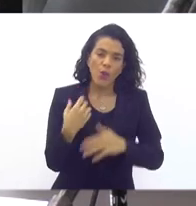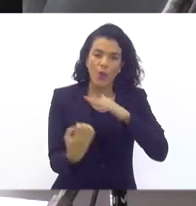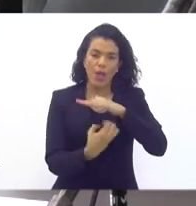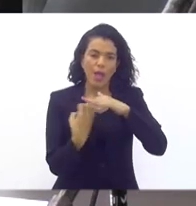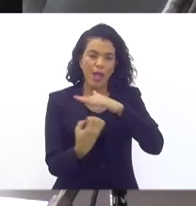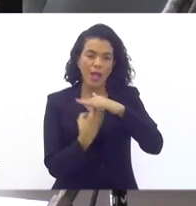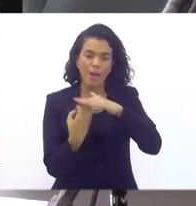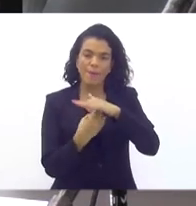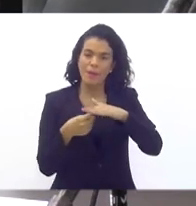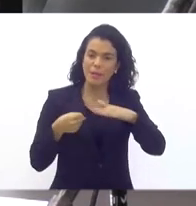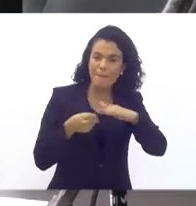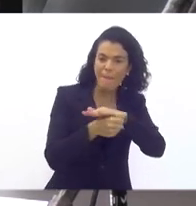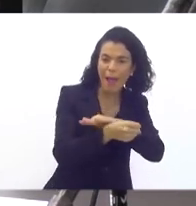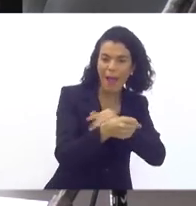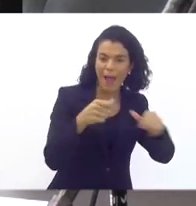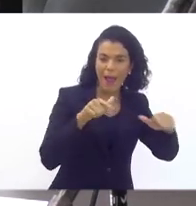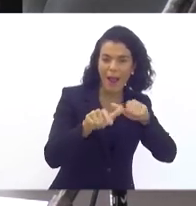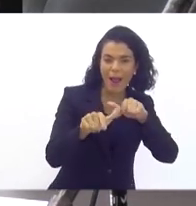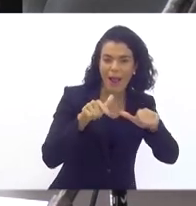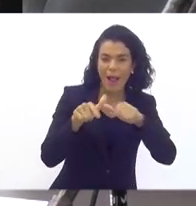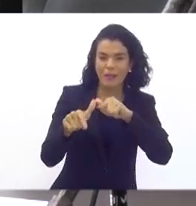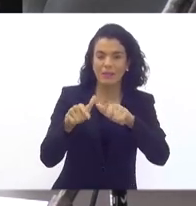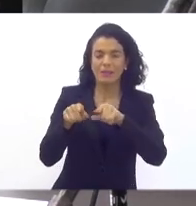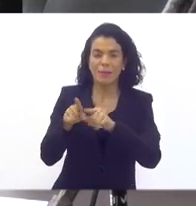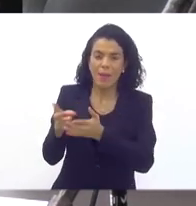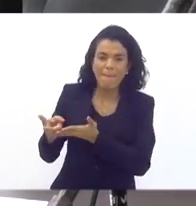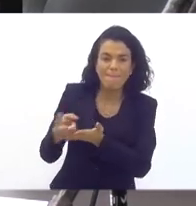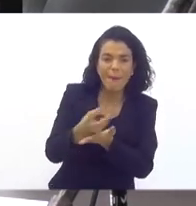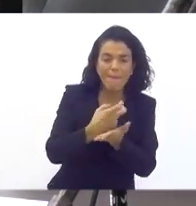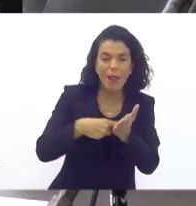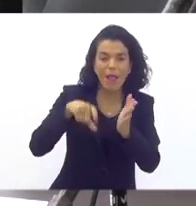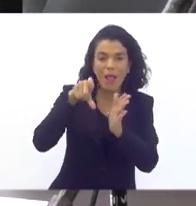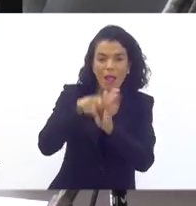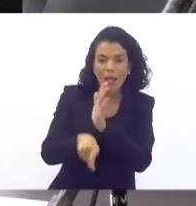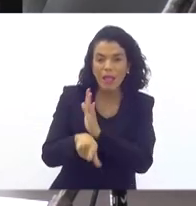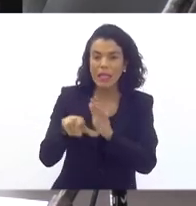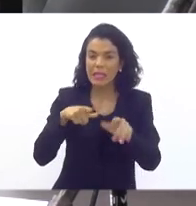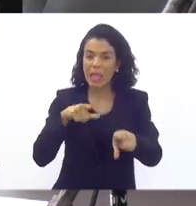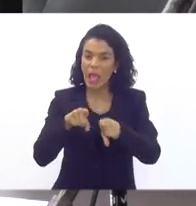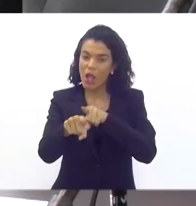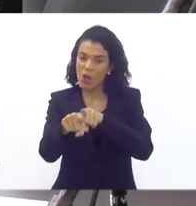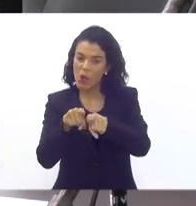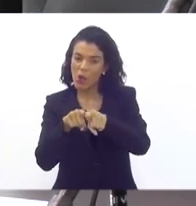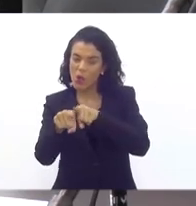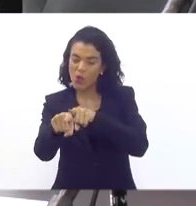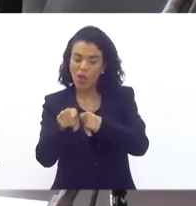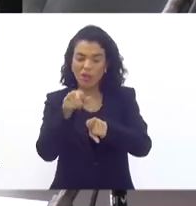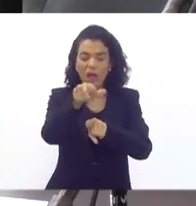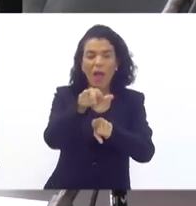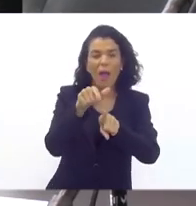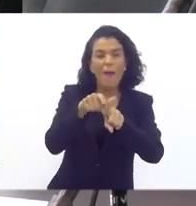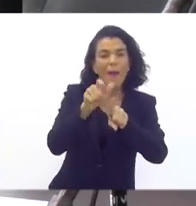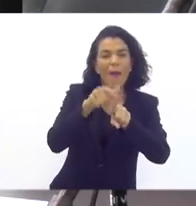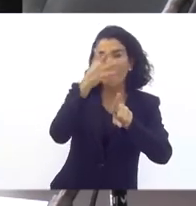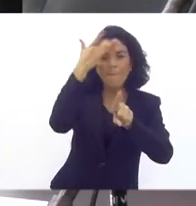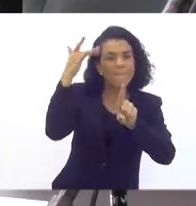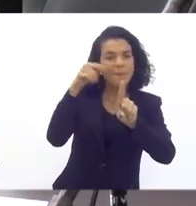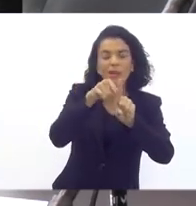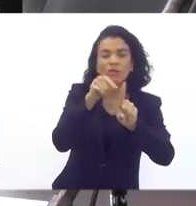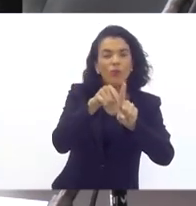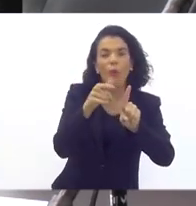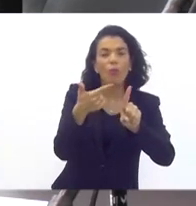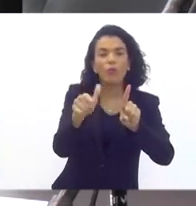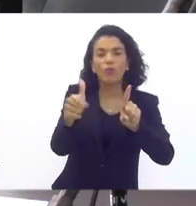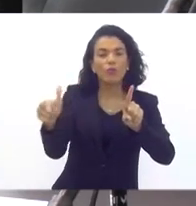gerar empregos gerar tributos e ter a concorrência de real de alguém na frente que não